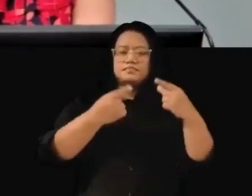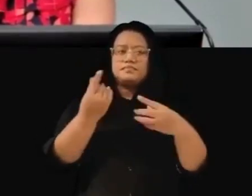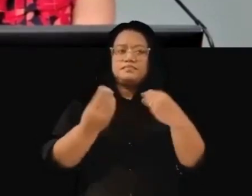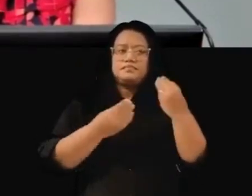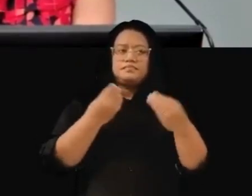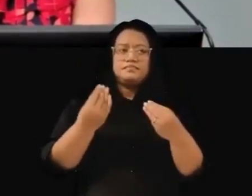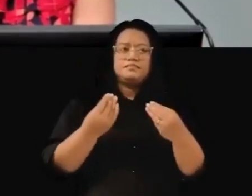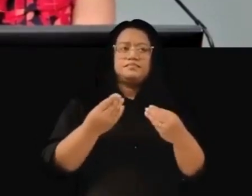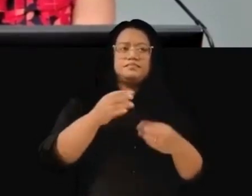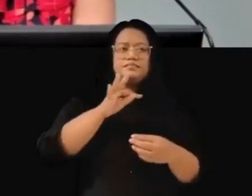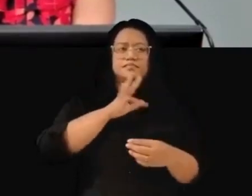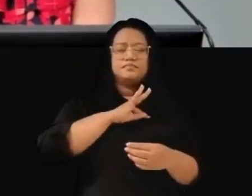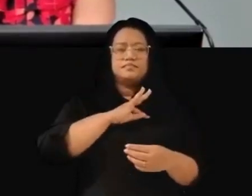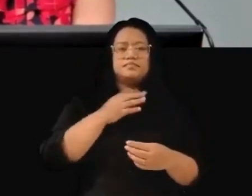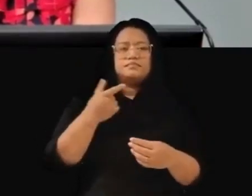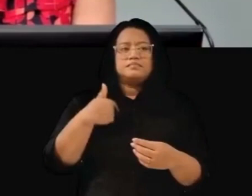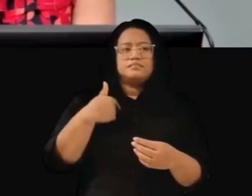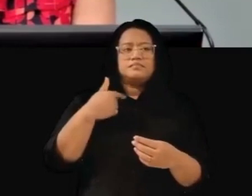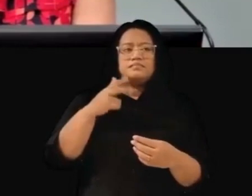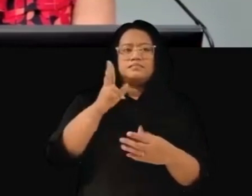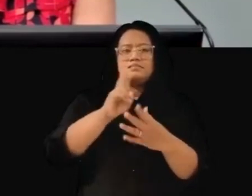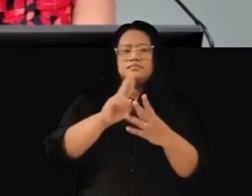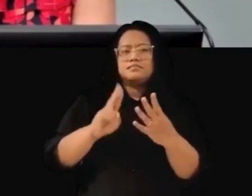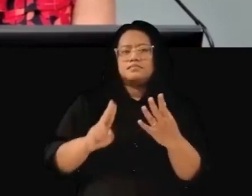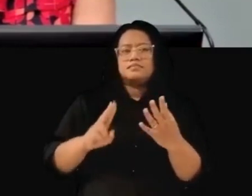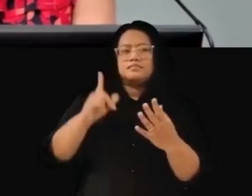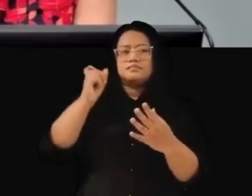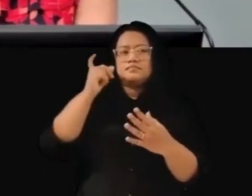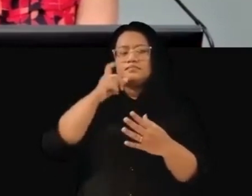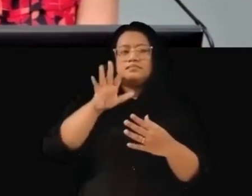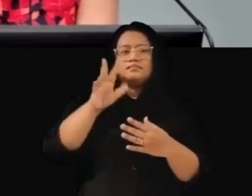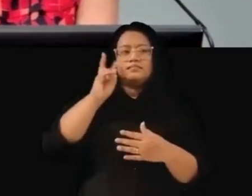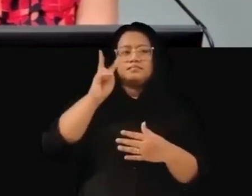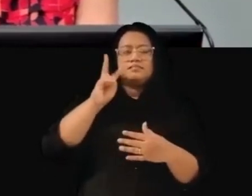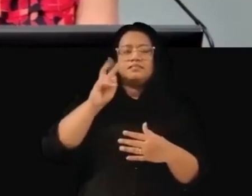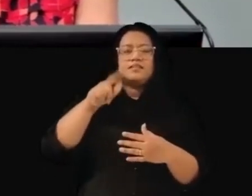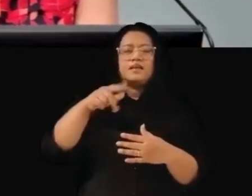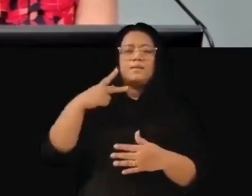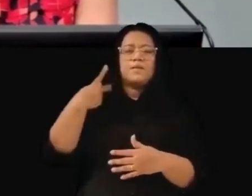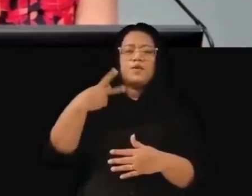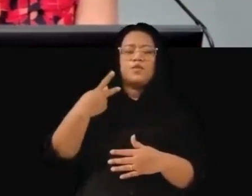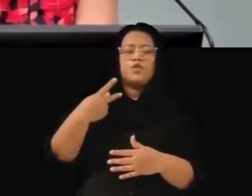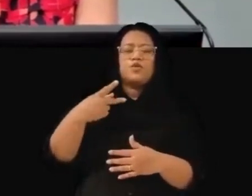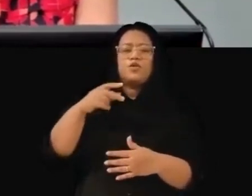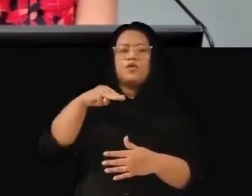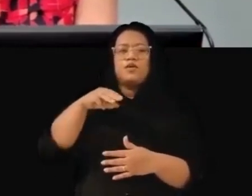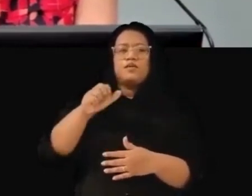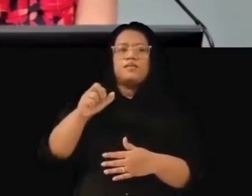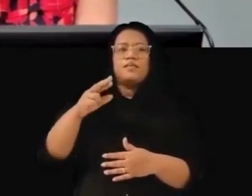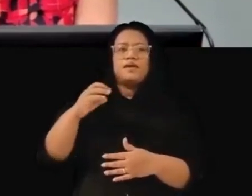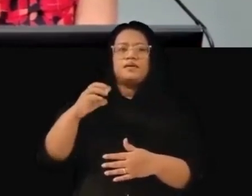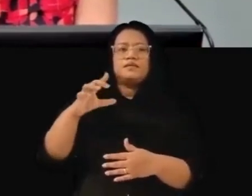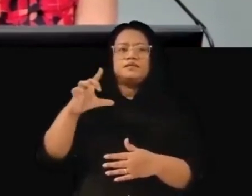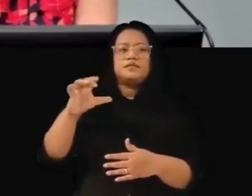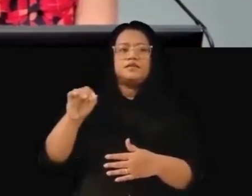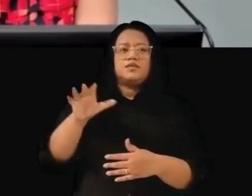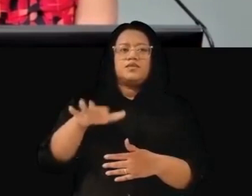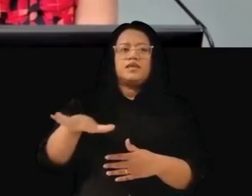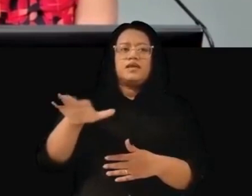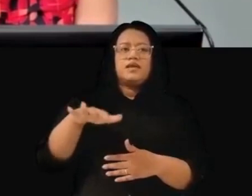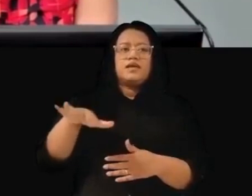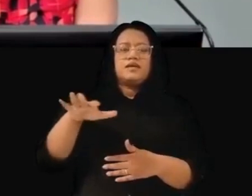reuniões técnicas. Eu sou muito ruim dos nomes, então, mas eu me lembro que era o promotor Marcelo, talvez vocês o conheçam, da área